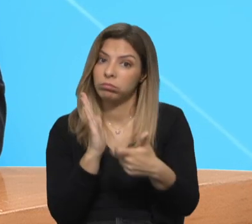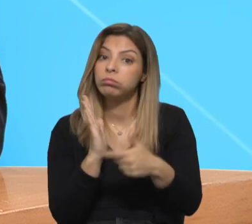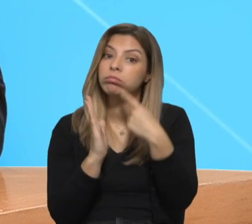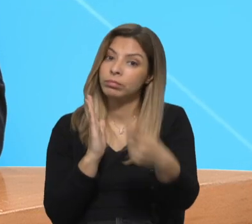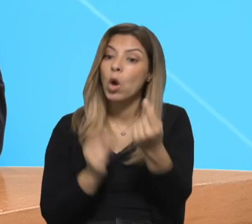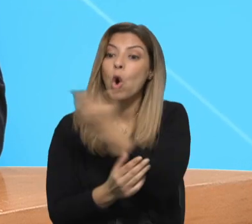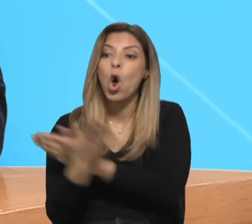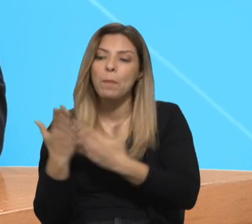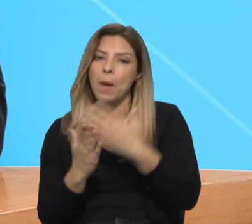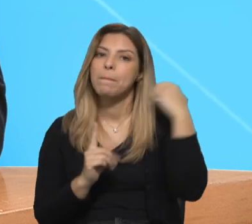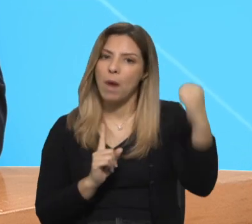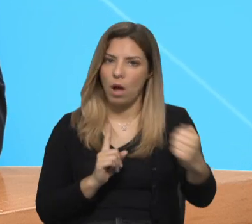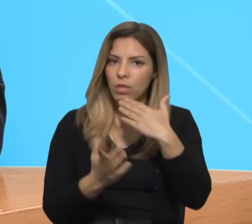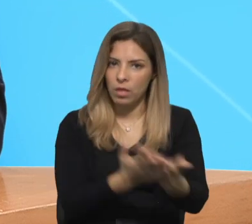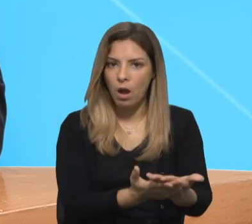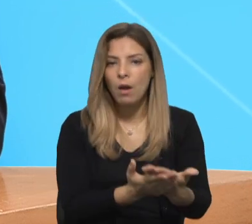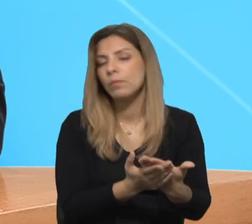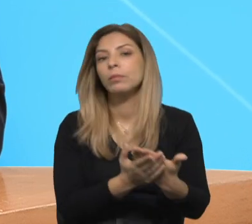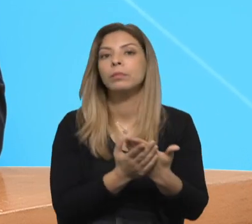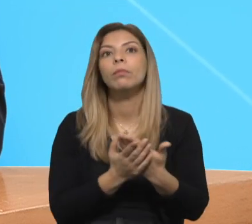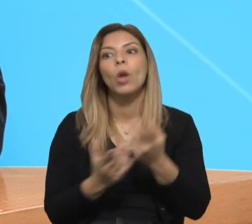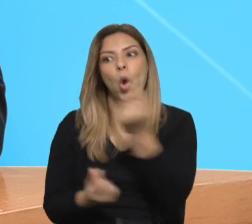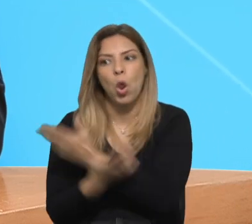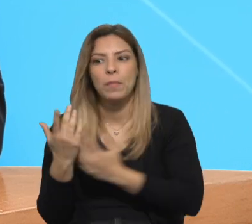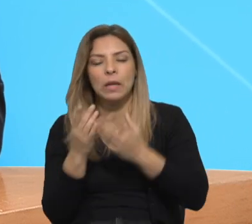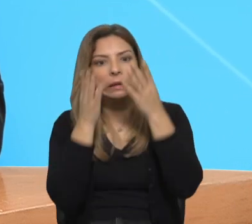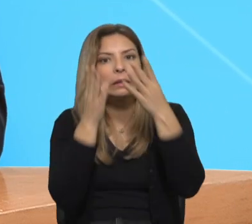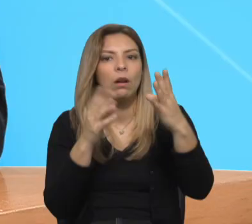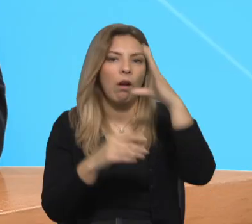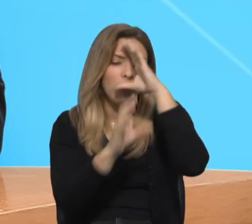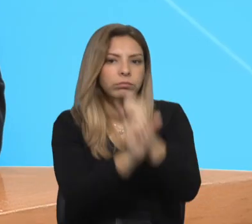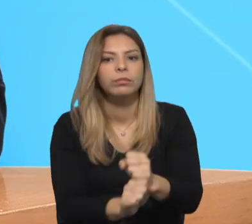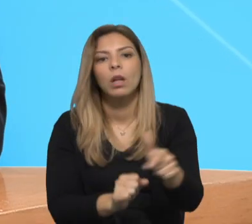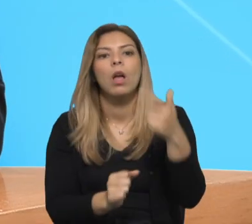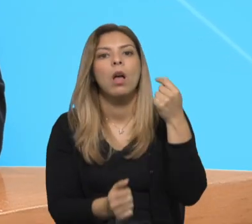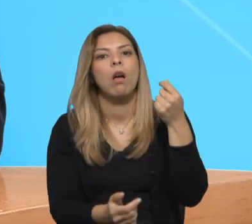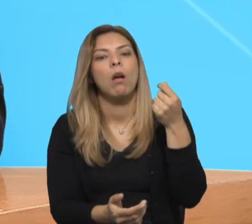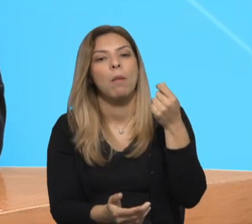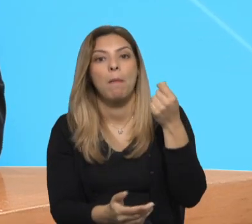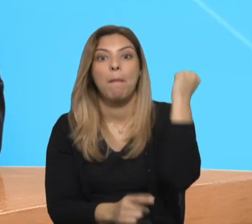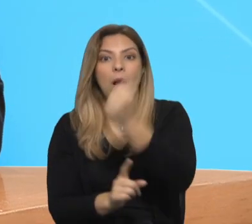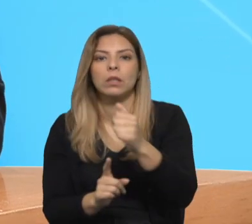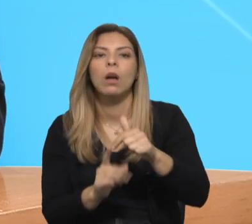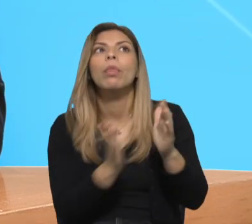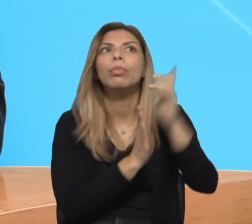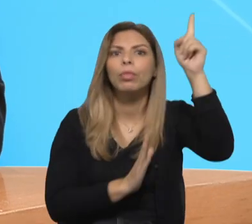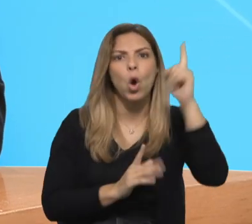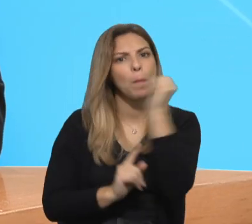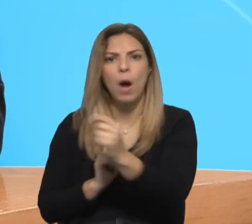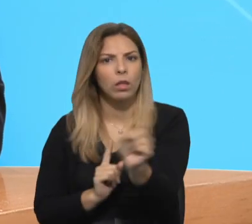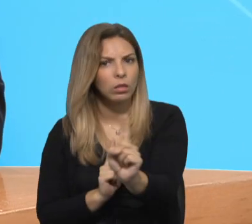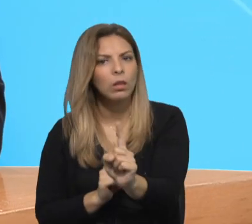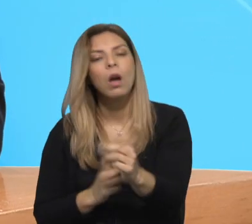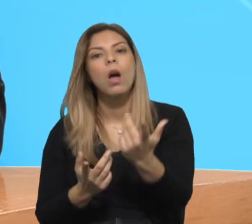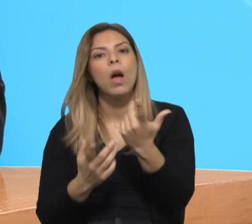que esta economia mata, mas a economia de Deus não mata, acolhe, abraça. E